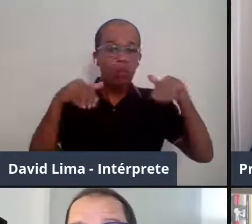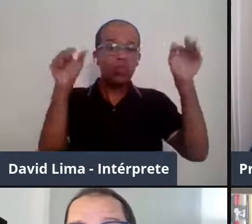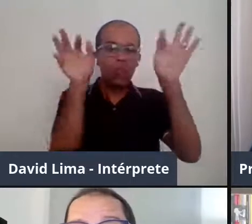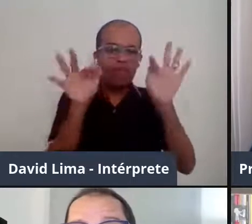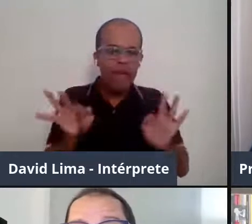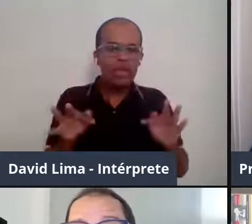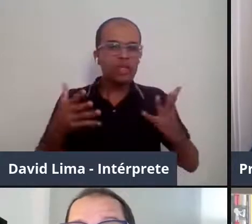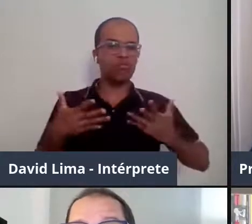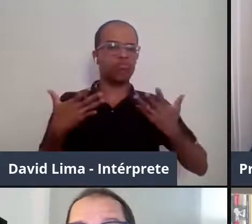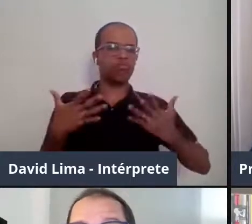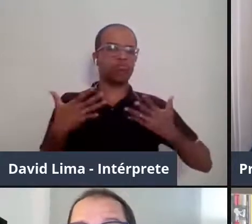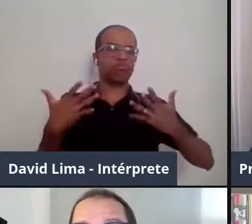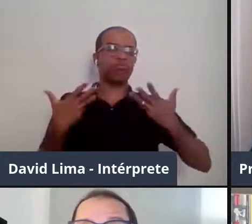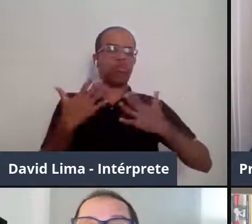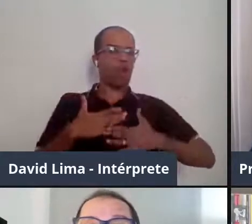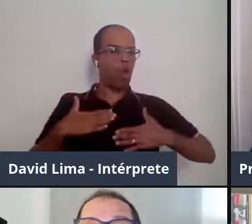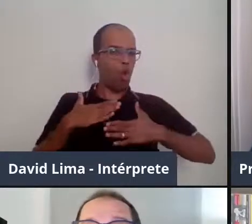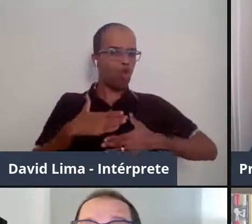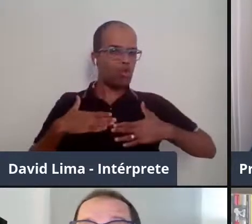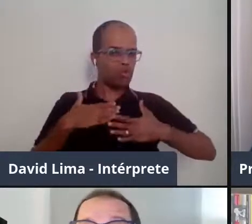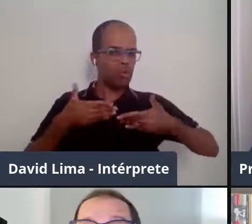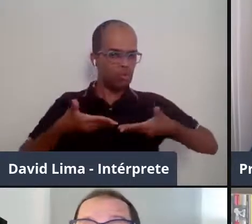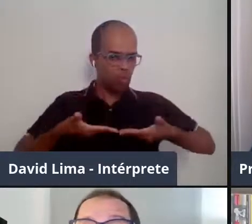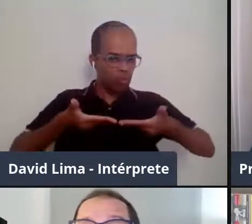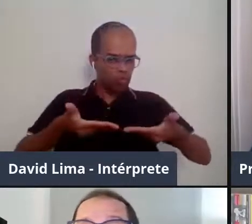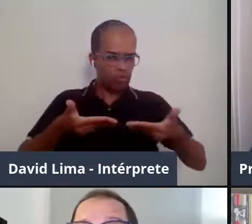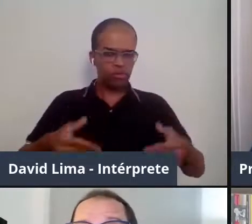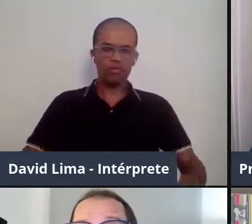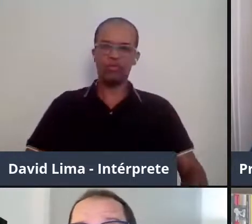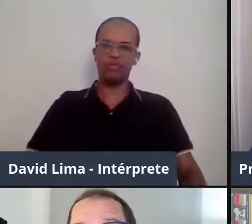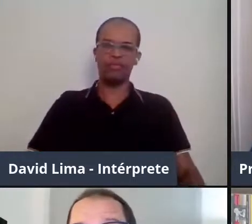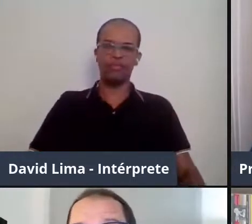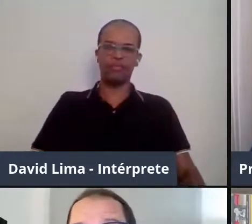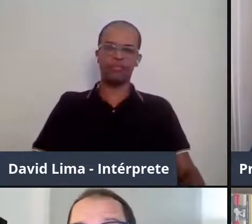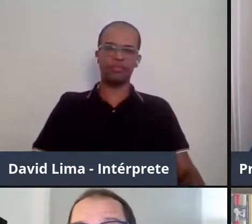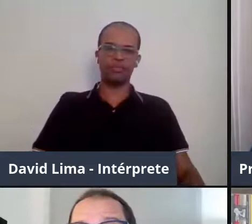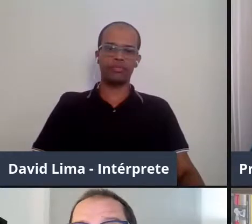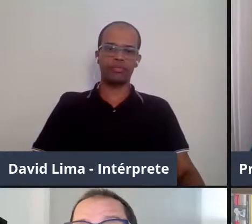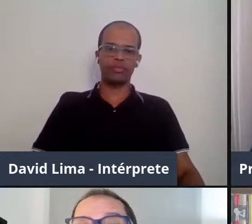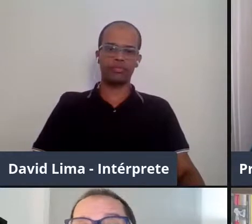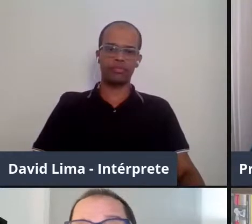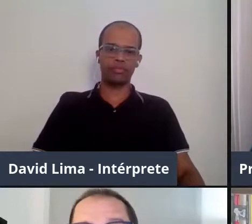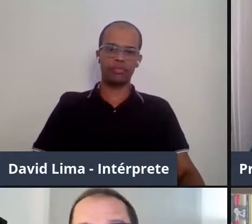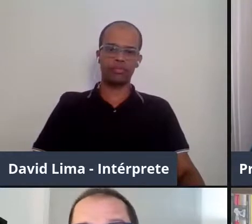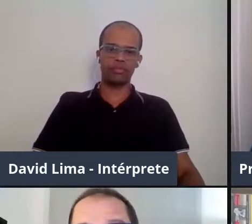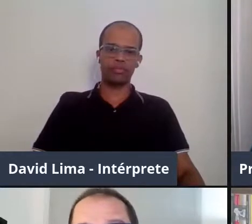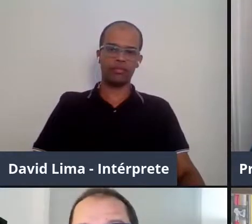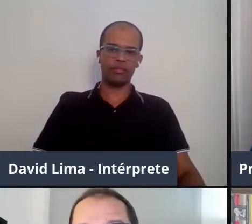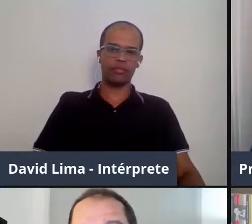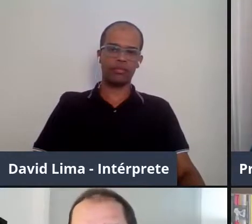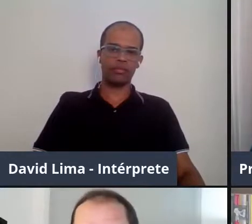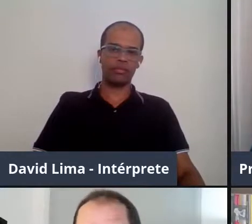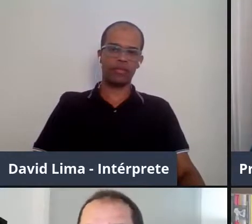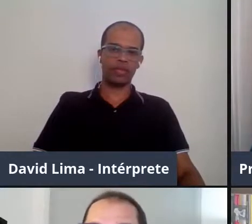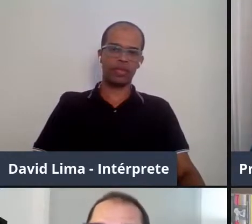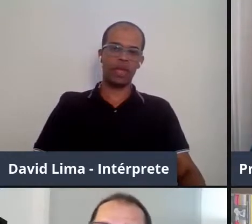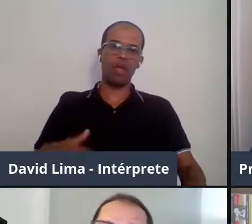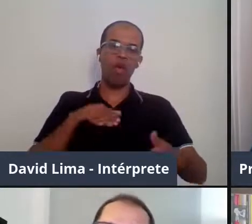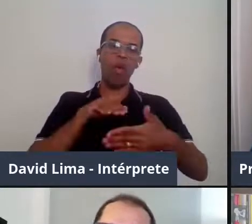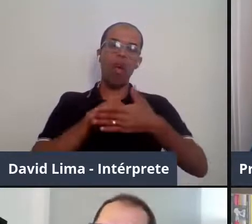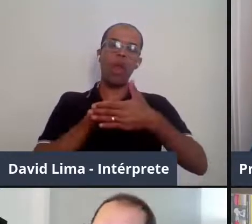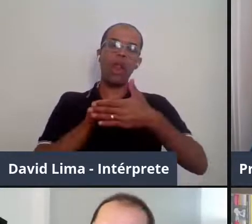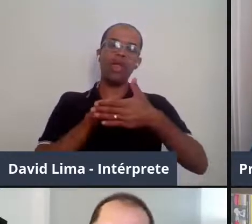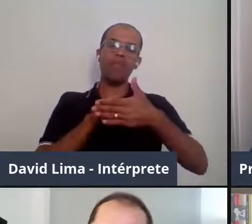entusiasmado com o convite, tanto que acabei, na verdade, superando um pouco os limites, preparei